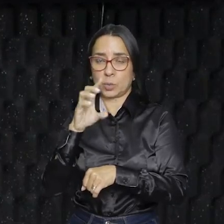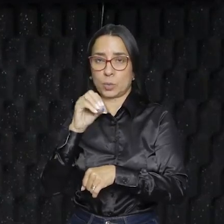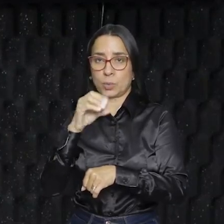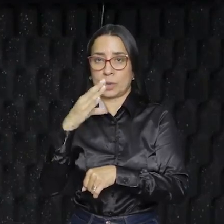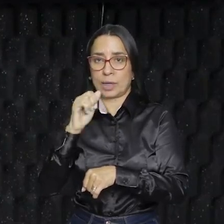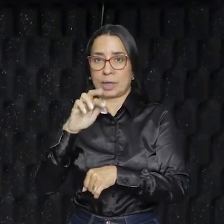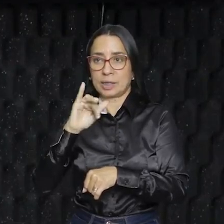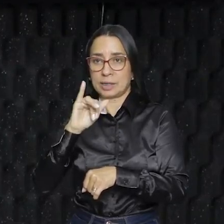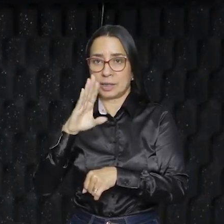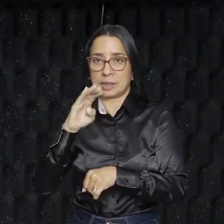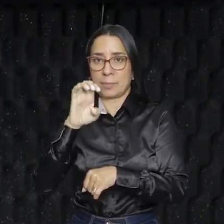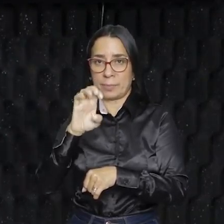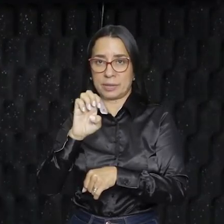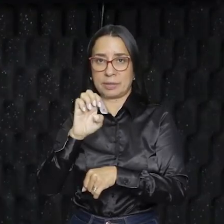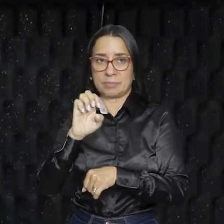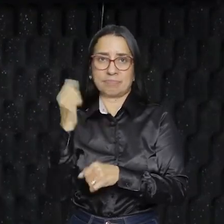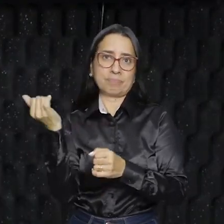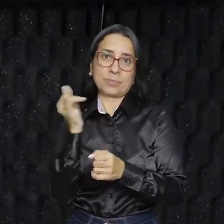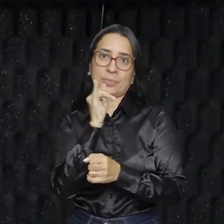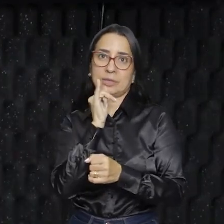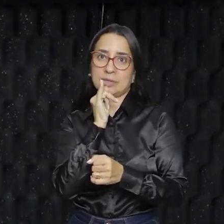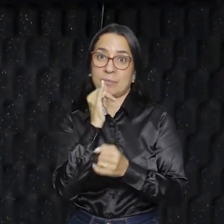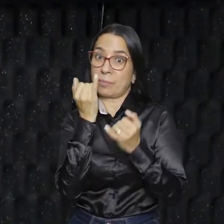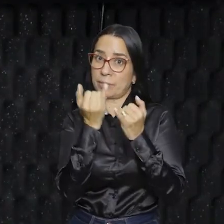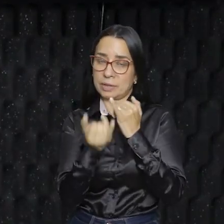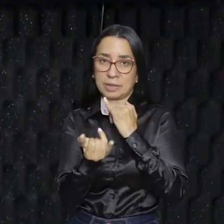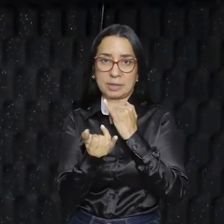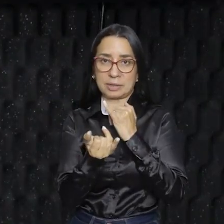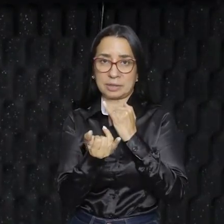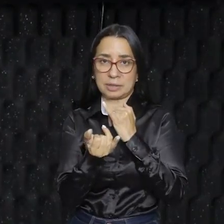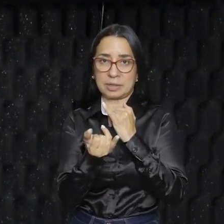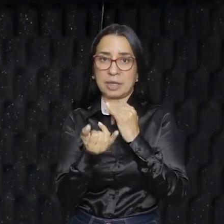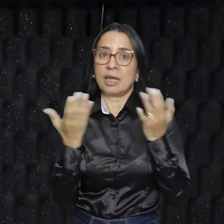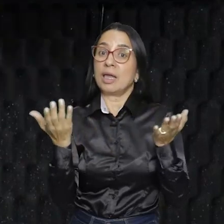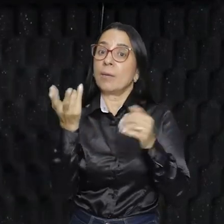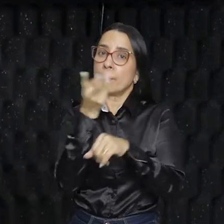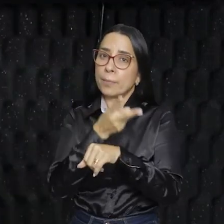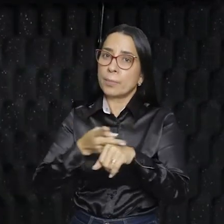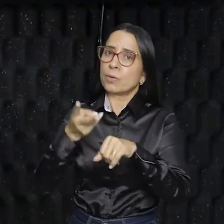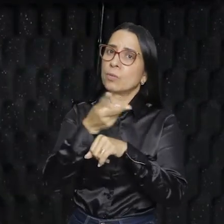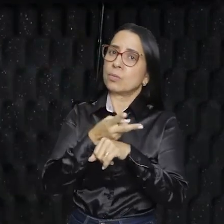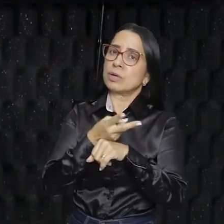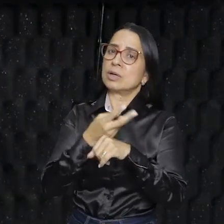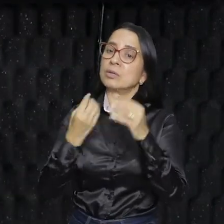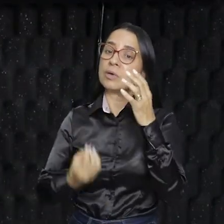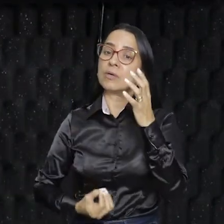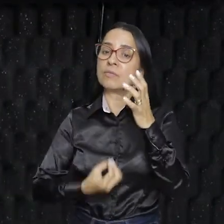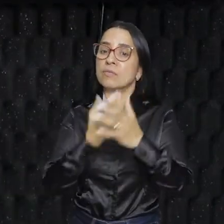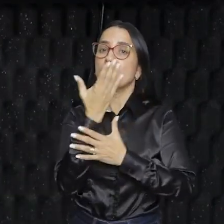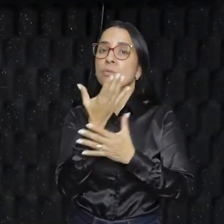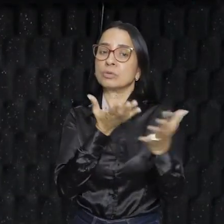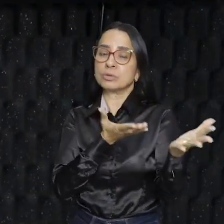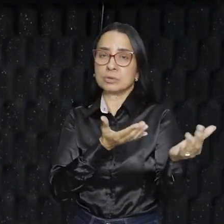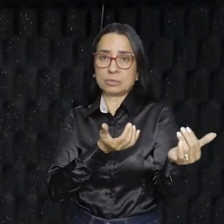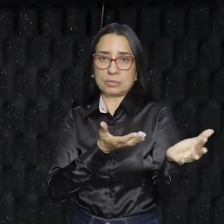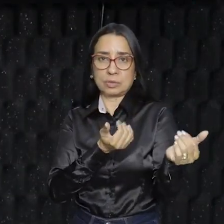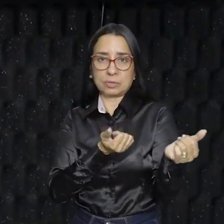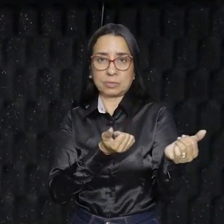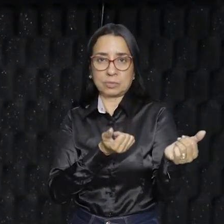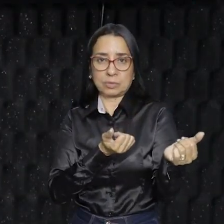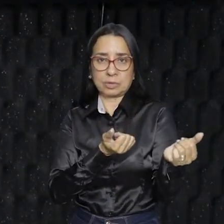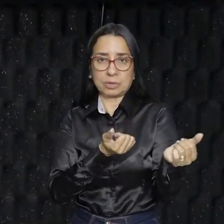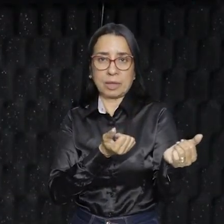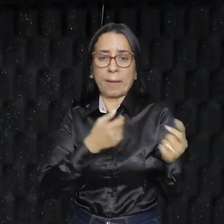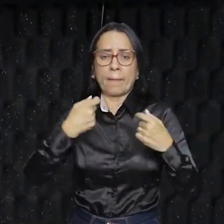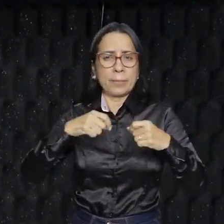ele trouxe vários resultados, não só para a Europa, mas para a África,